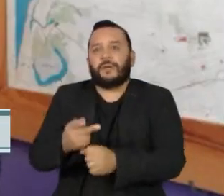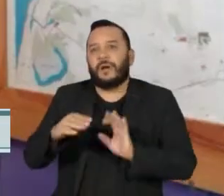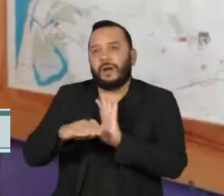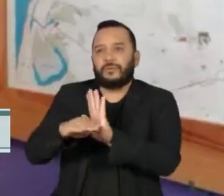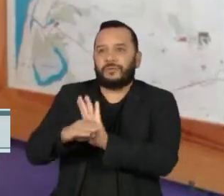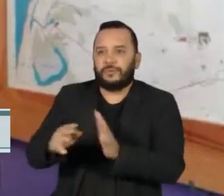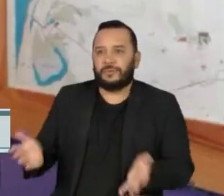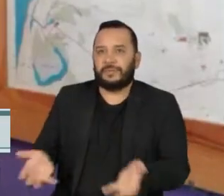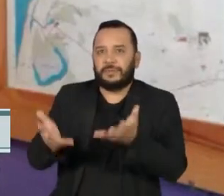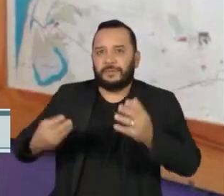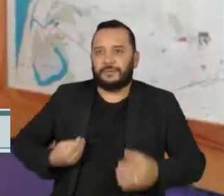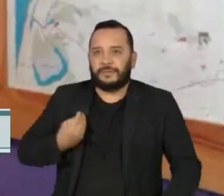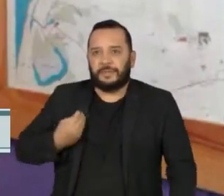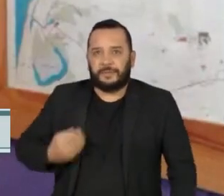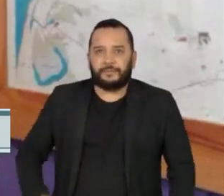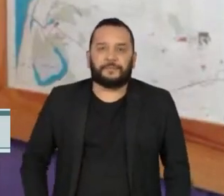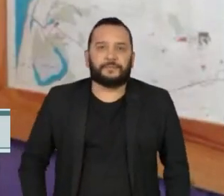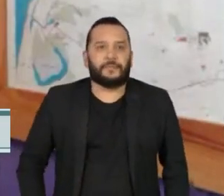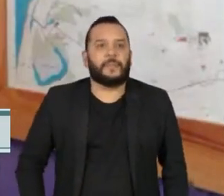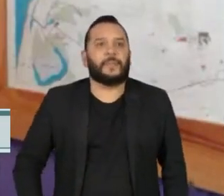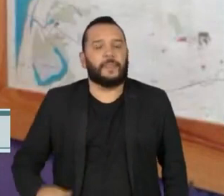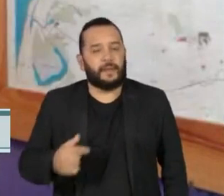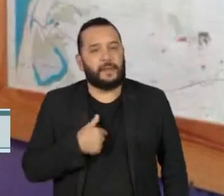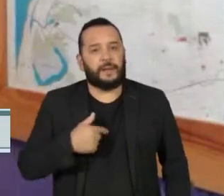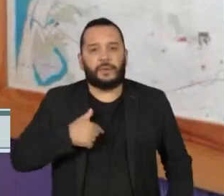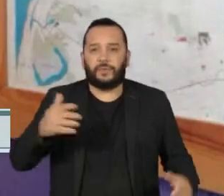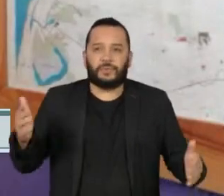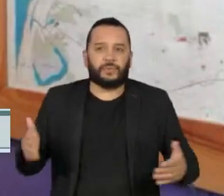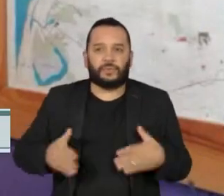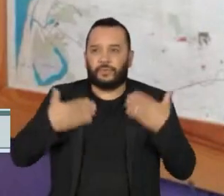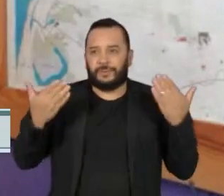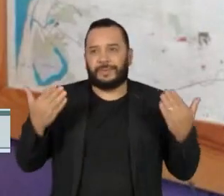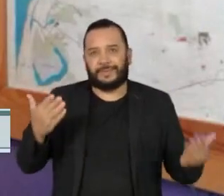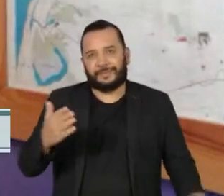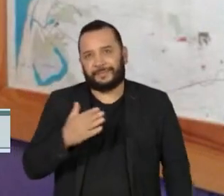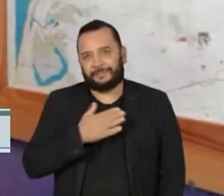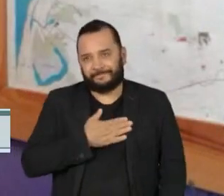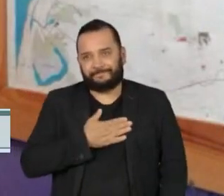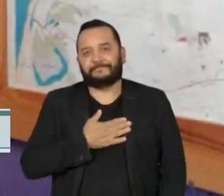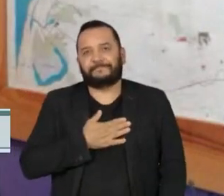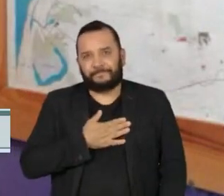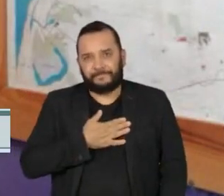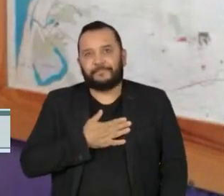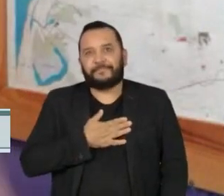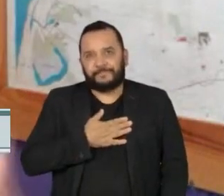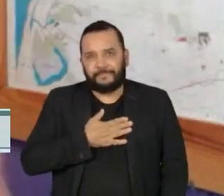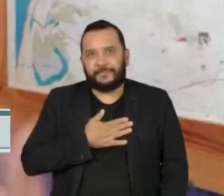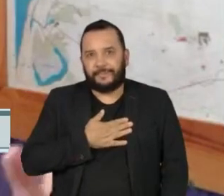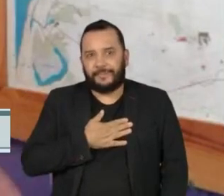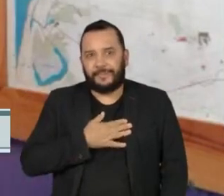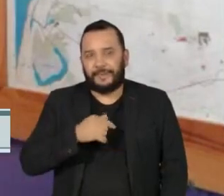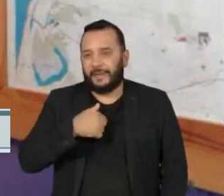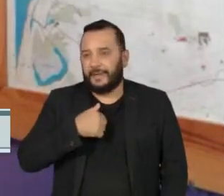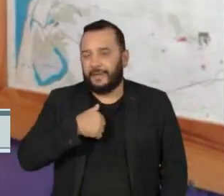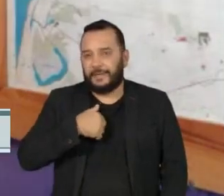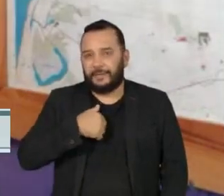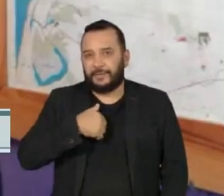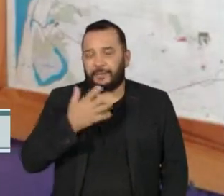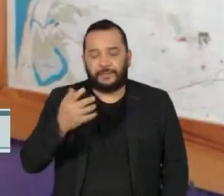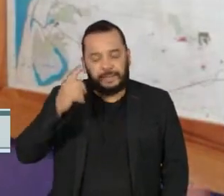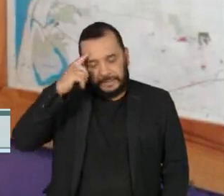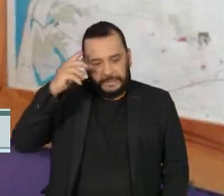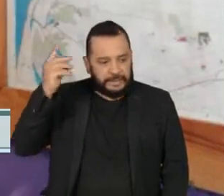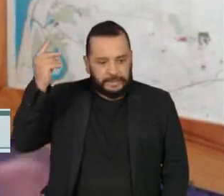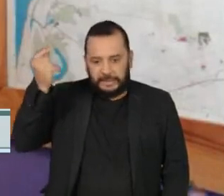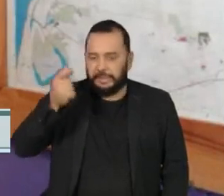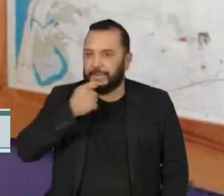Bom, já isso foi uma surpresa para mim. Eu acho que muito da ficha não ter caído de imediato,